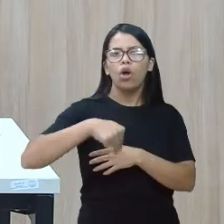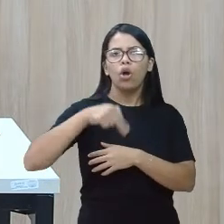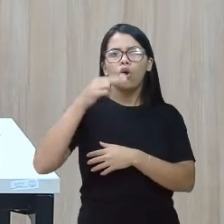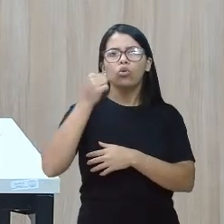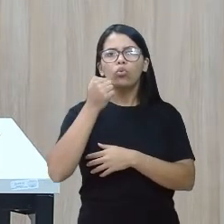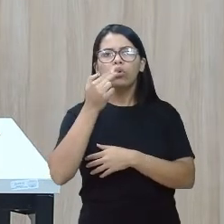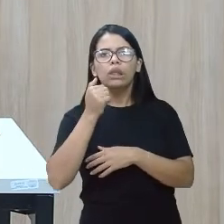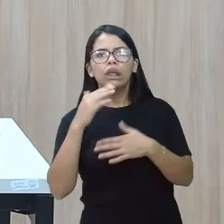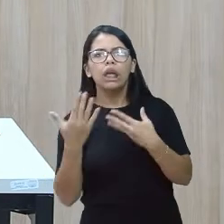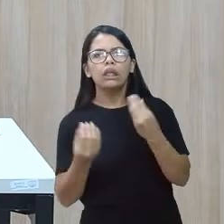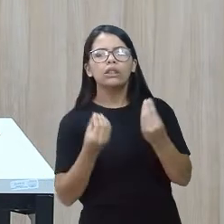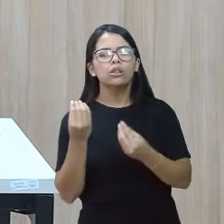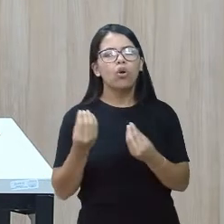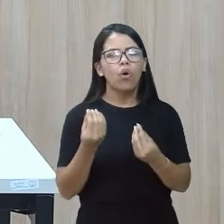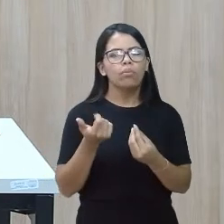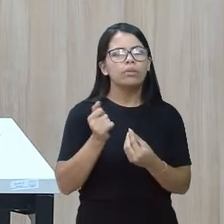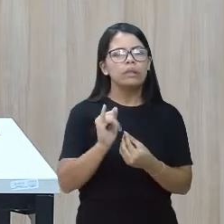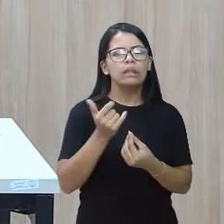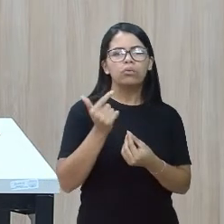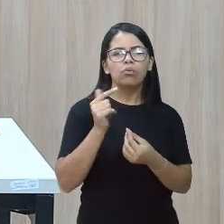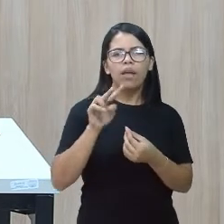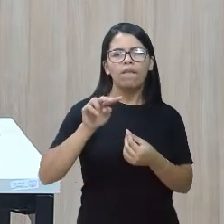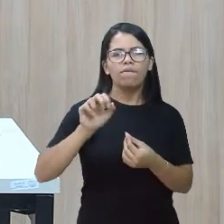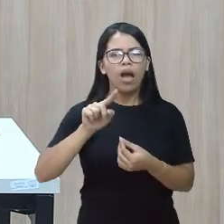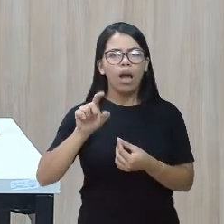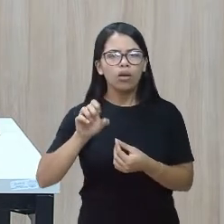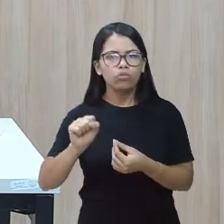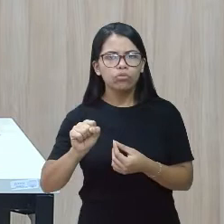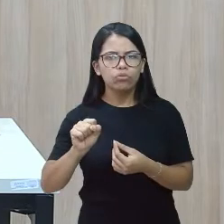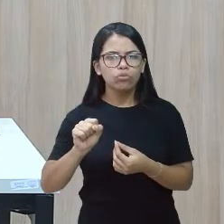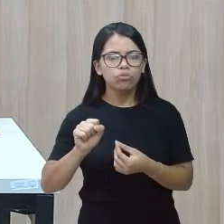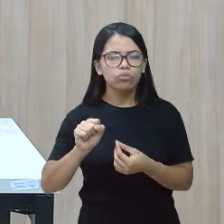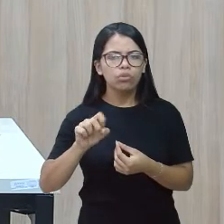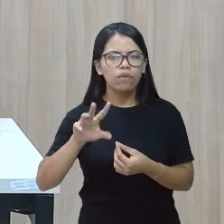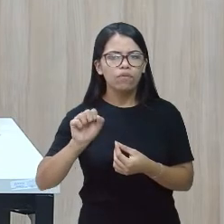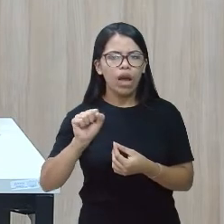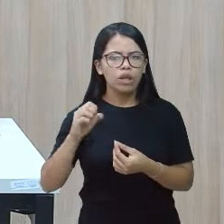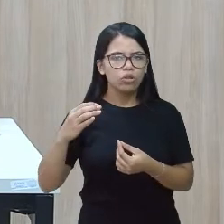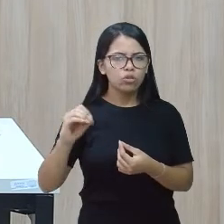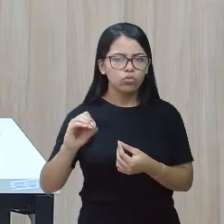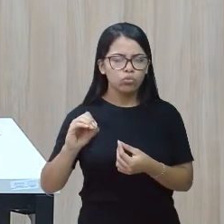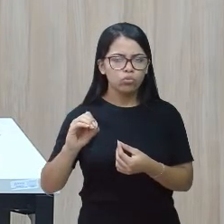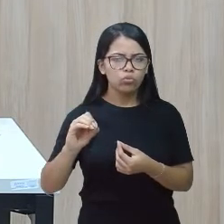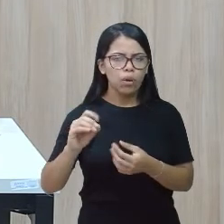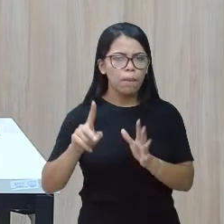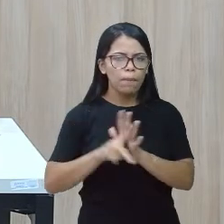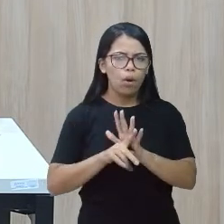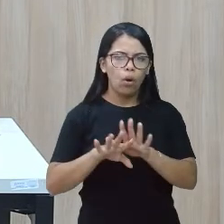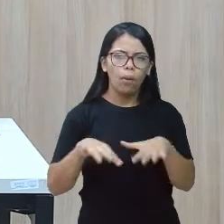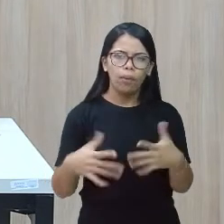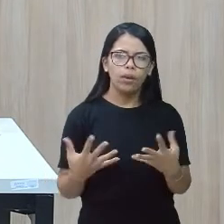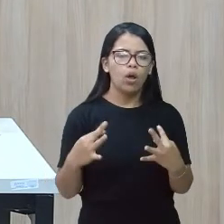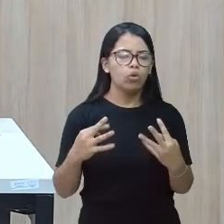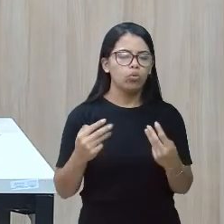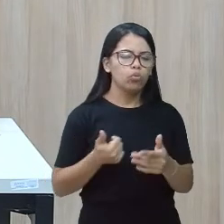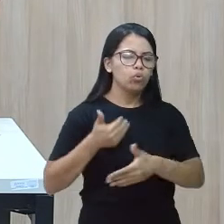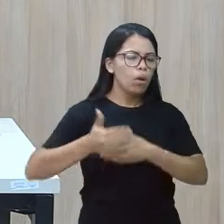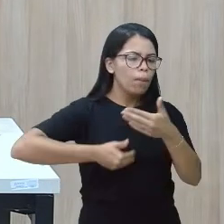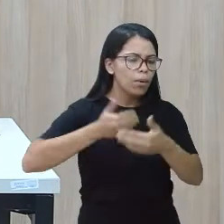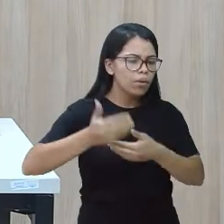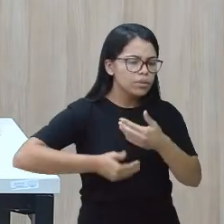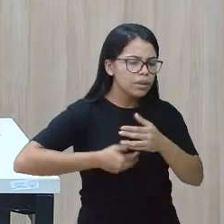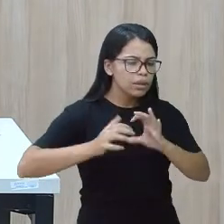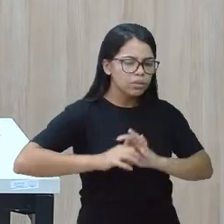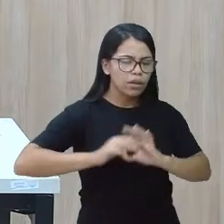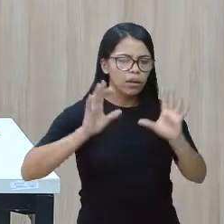sanguíneo direto? Então, a gente vai ver aí que é um processo também desses vasos sanguíneos que vão liberar tanto os nutrientes como